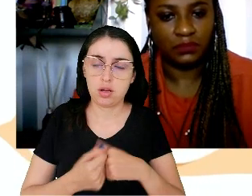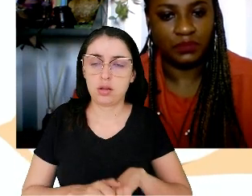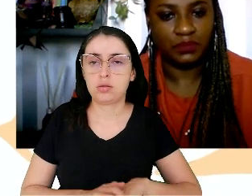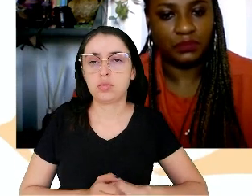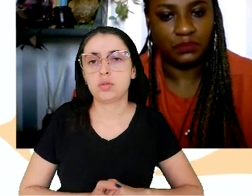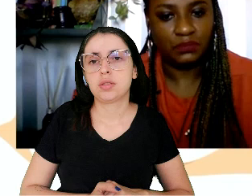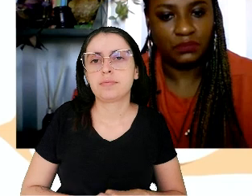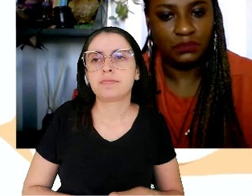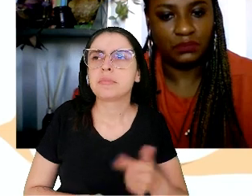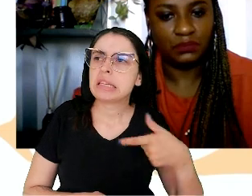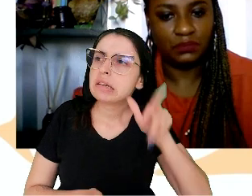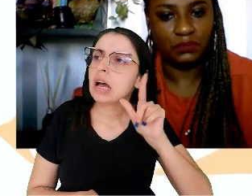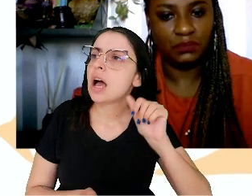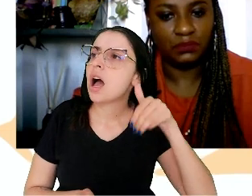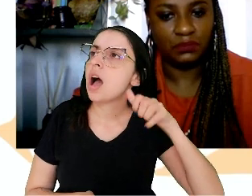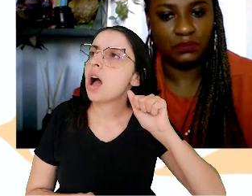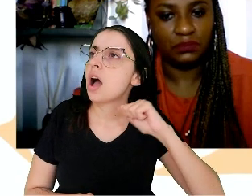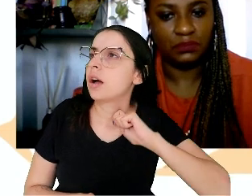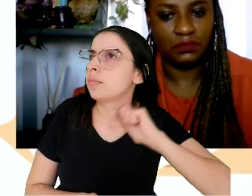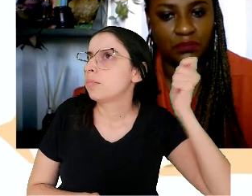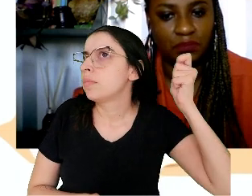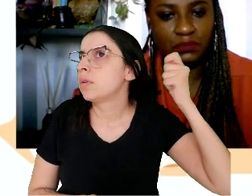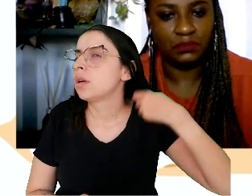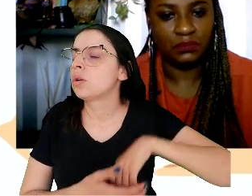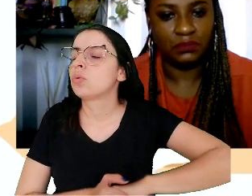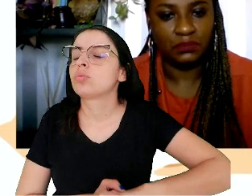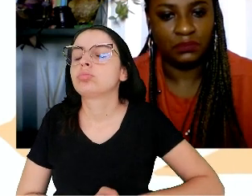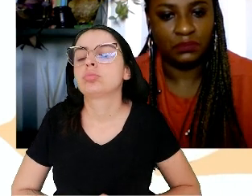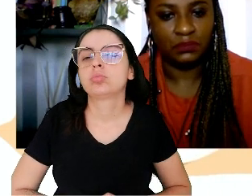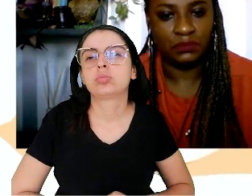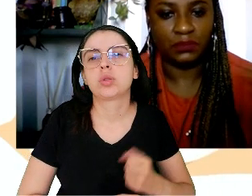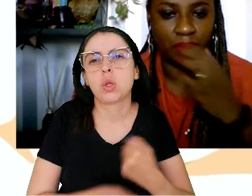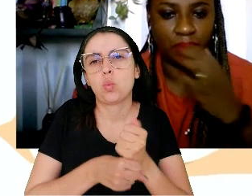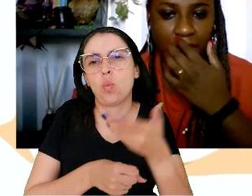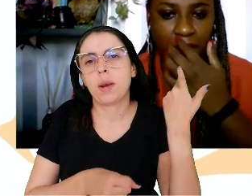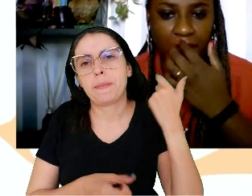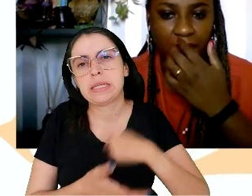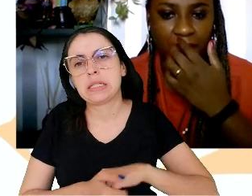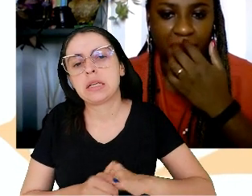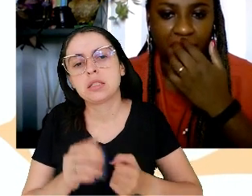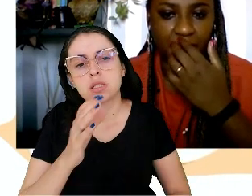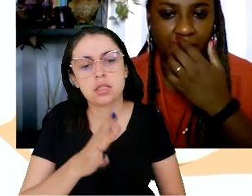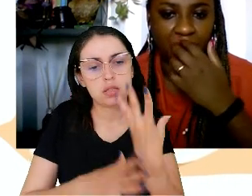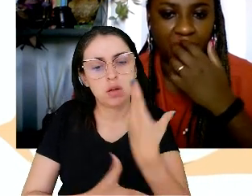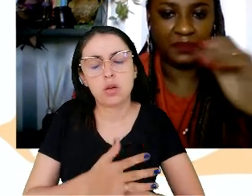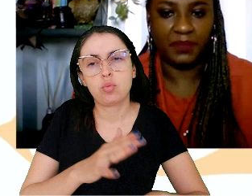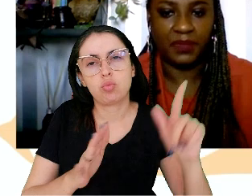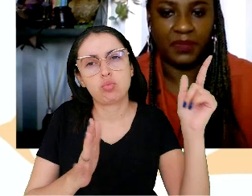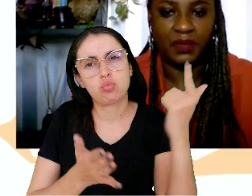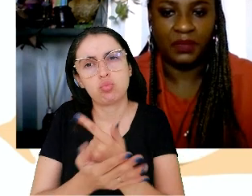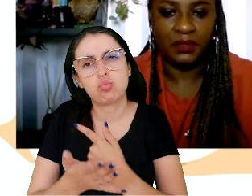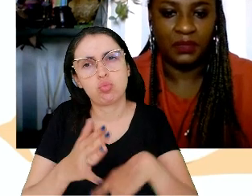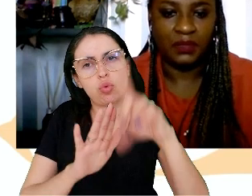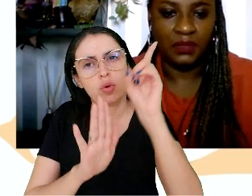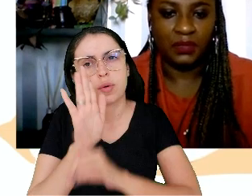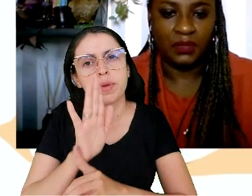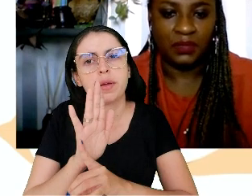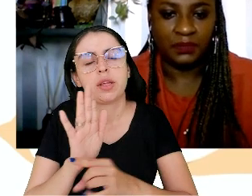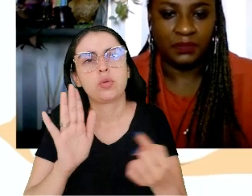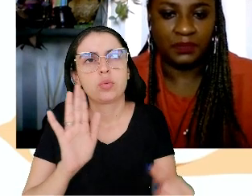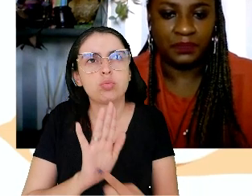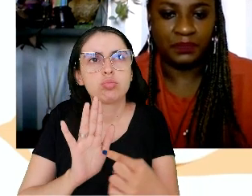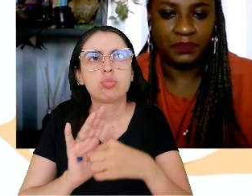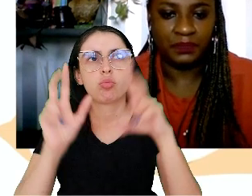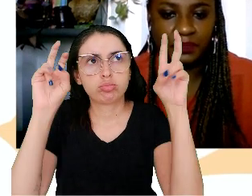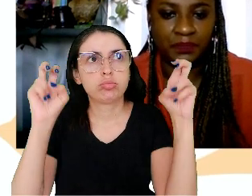do ano passado, a Comissão Interamericana de Direitos Humanos lança a primeira resolução que